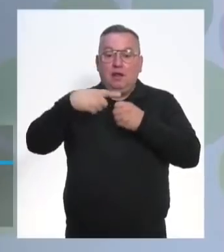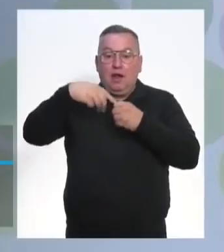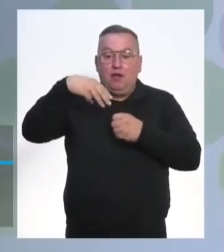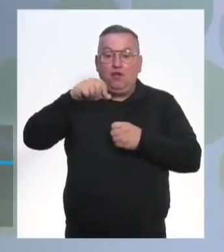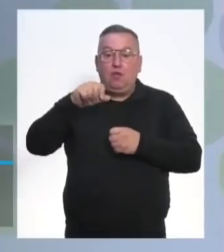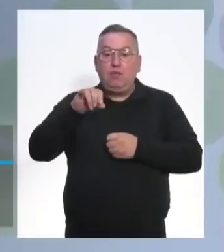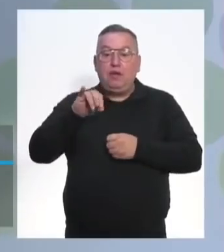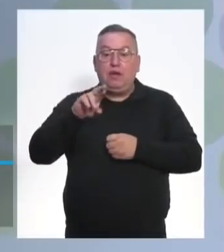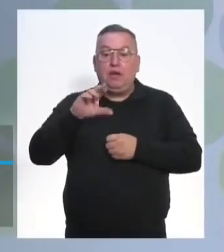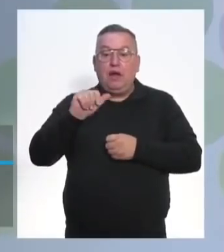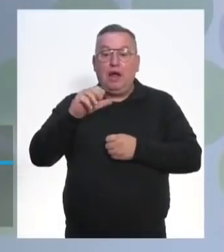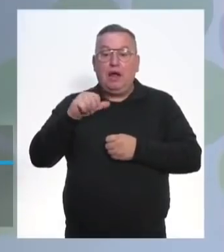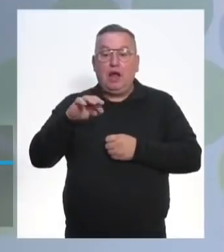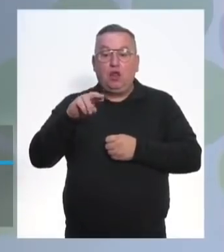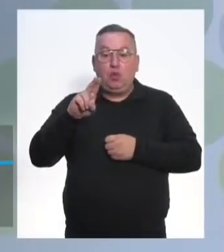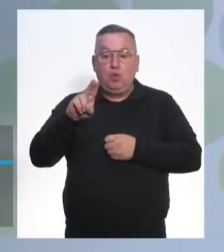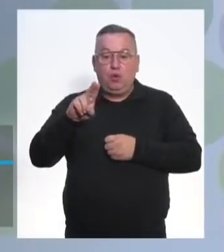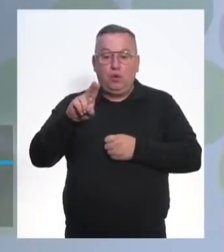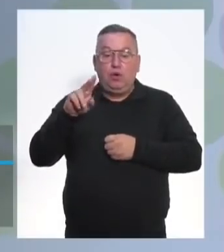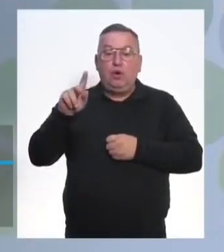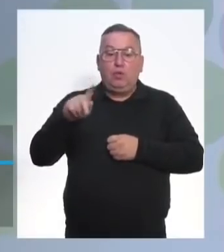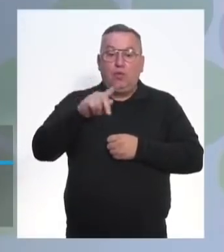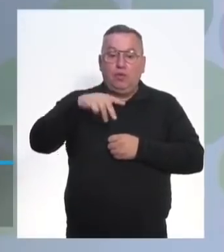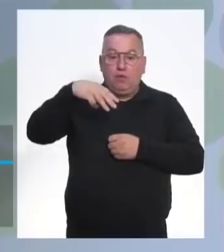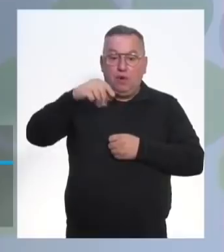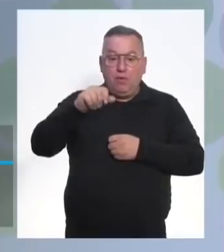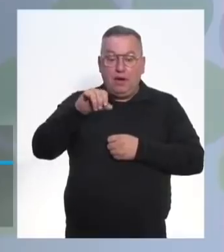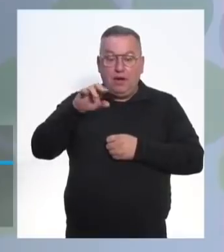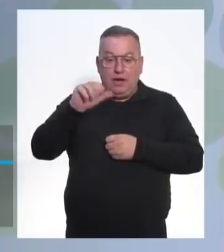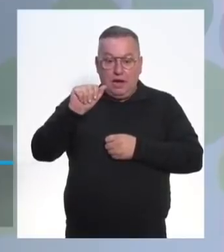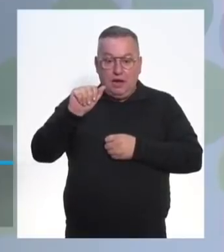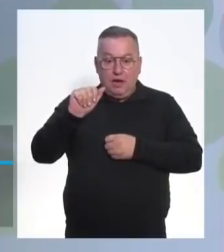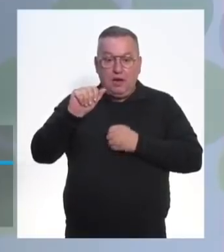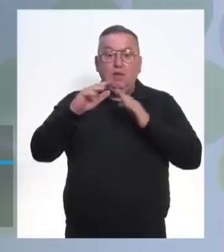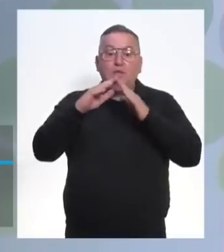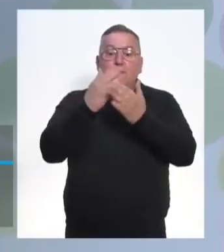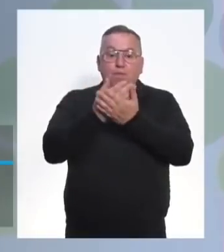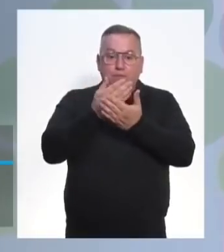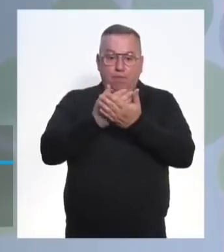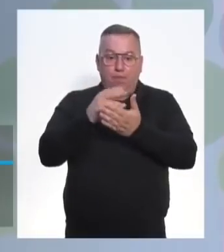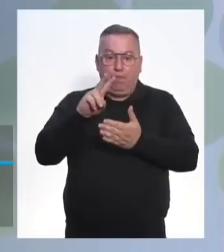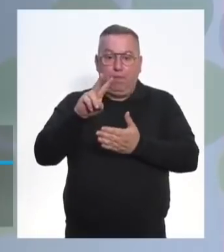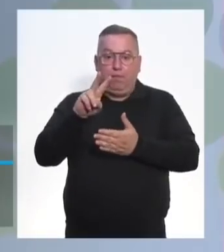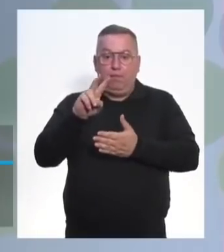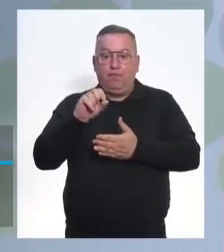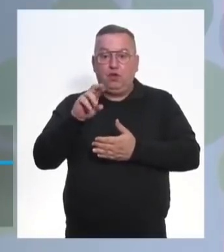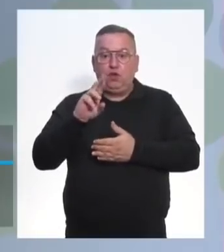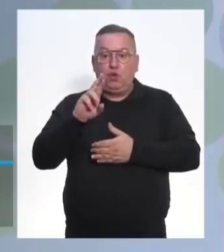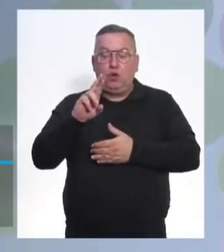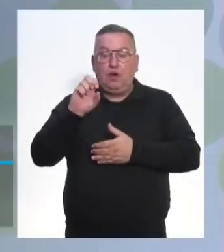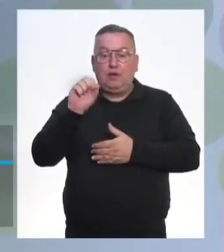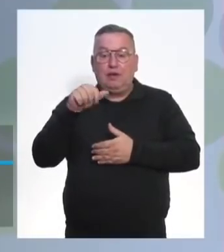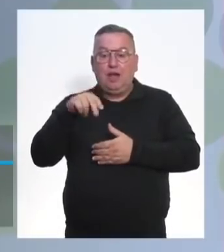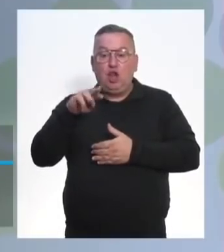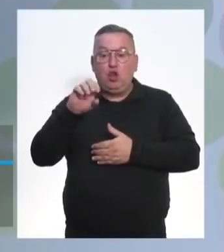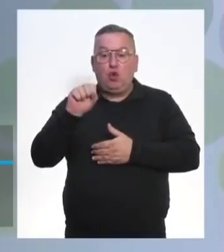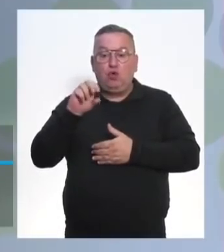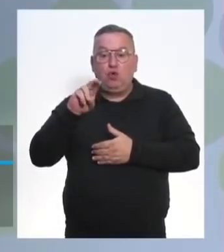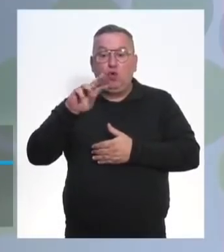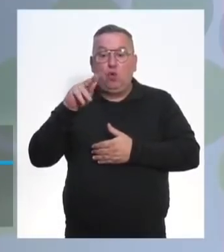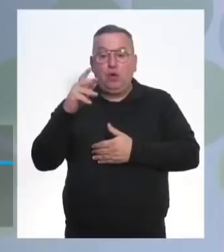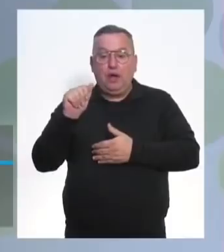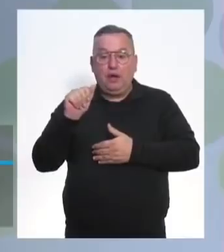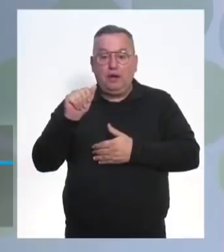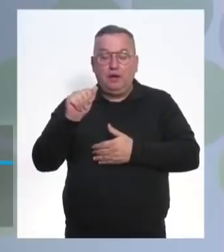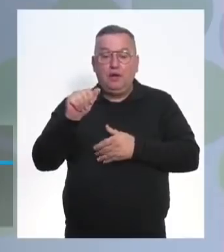participando. Professora Maria, da Escola Estadual Victor dos Santos Cunha. Professora Sabrina,